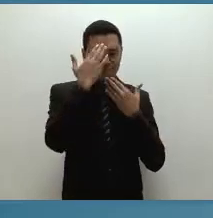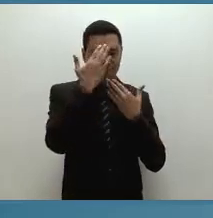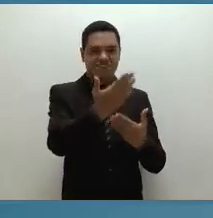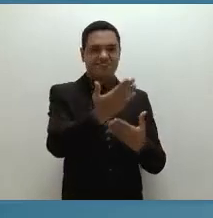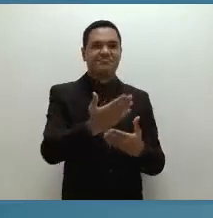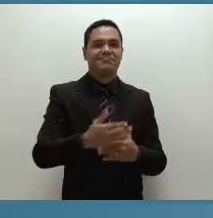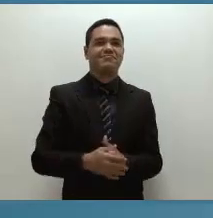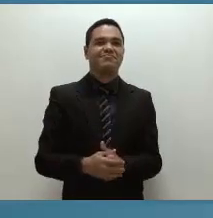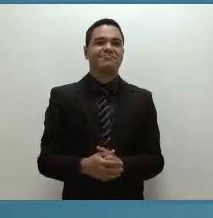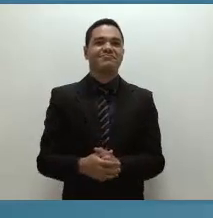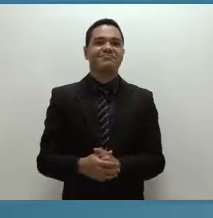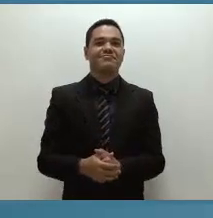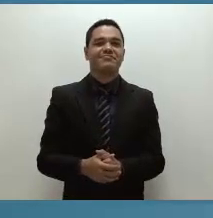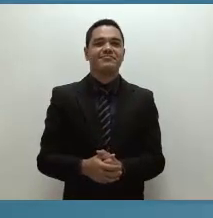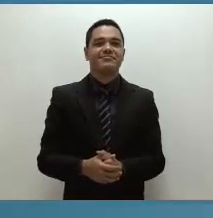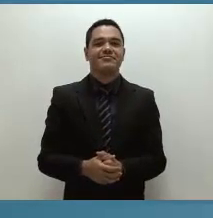senhora.